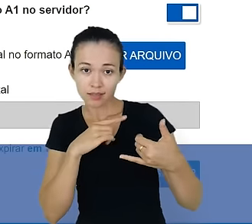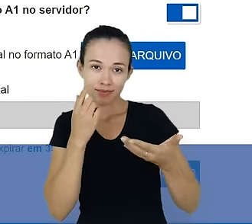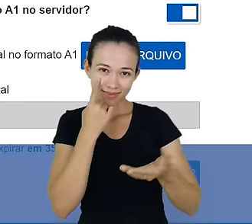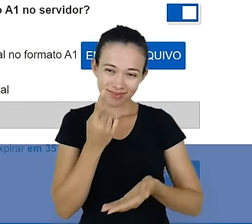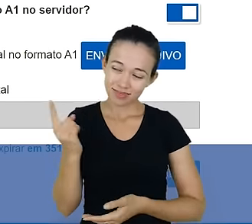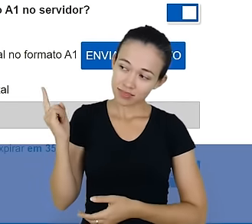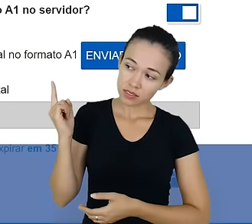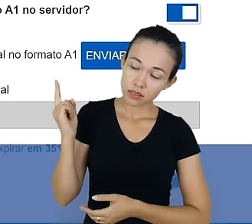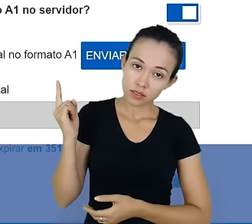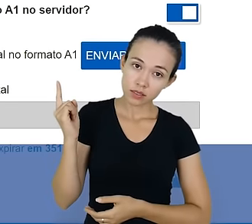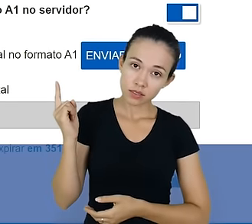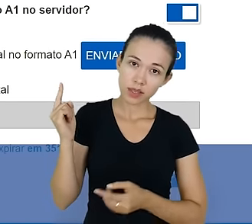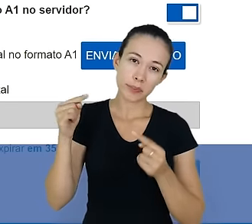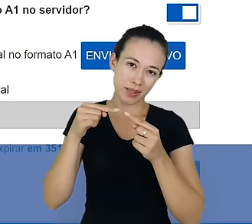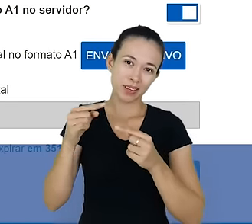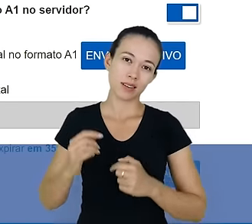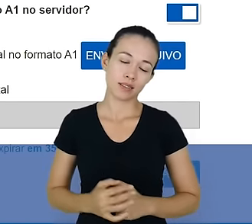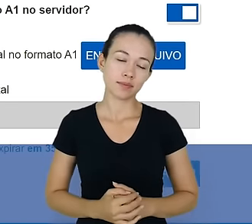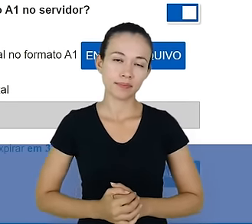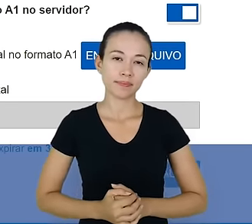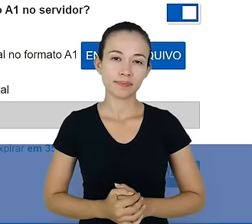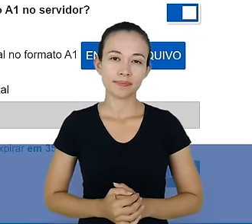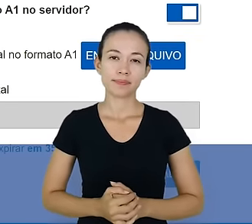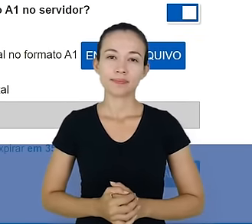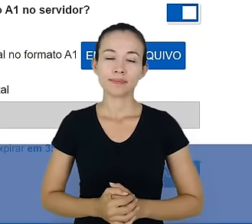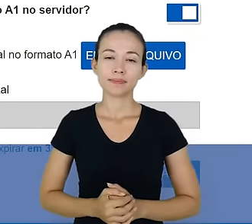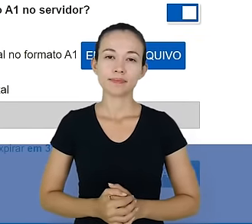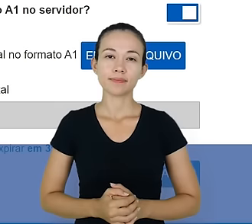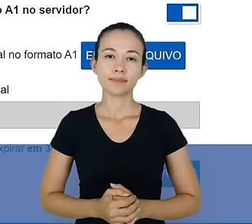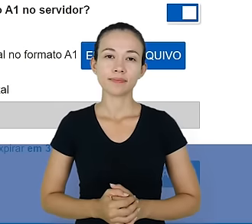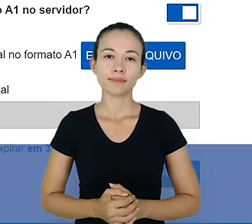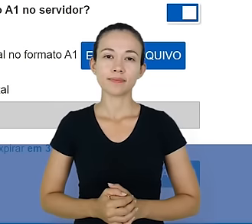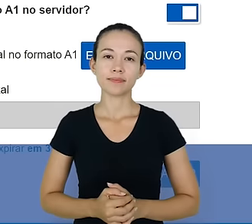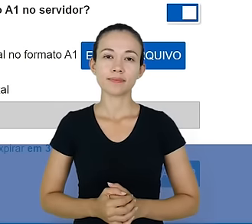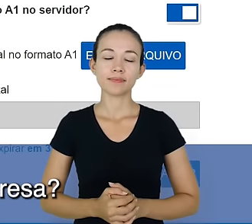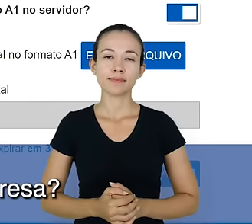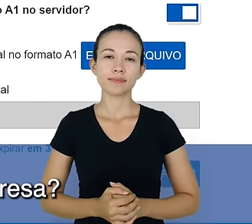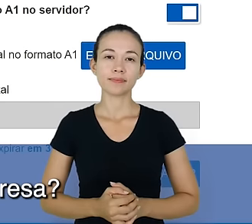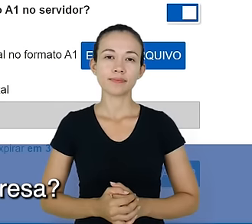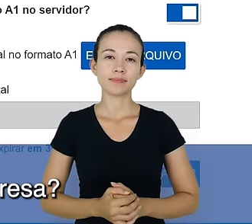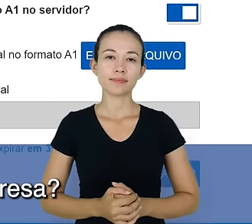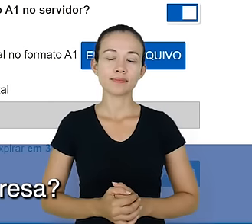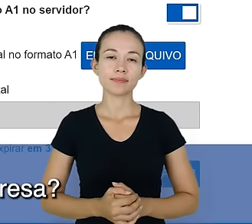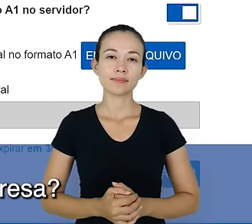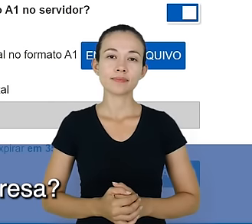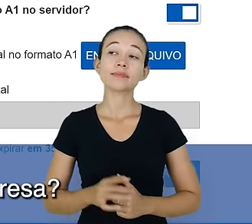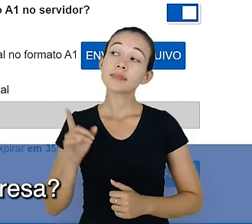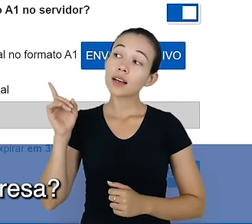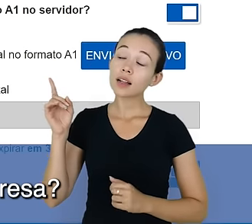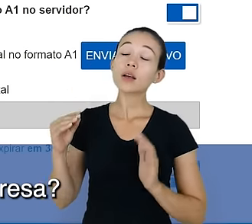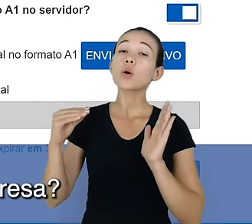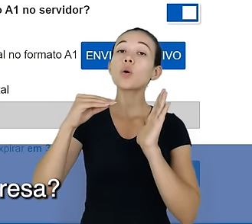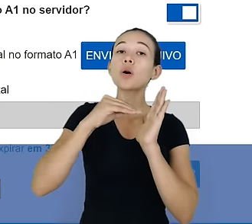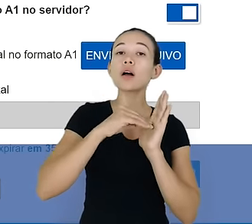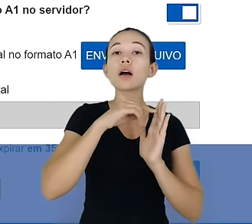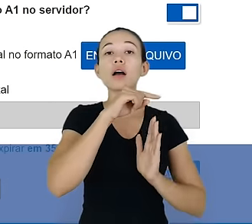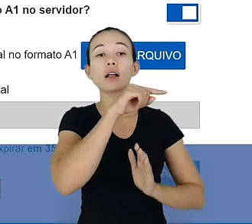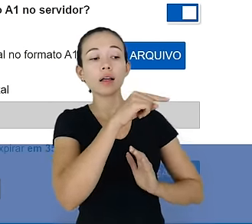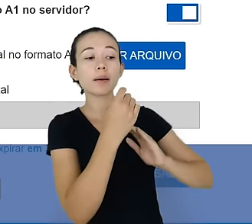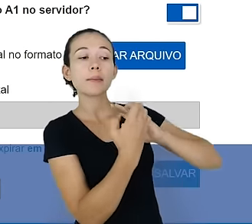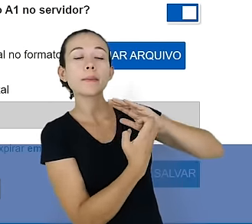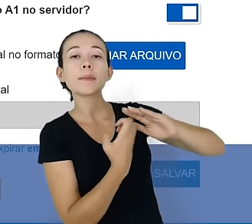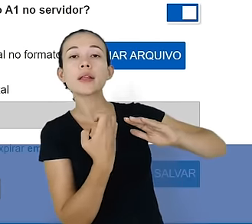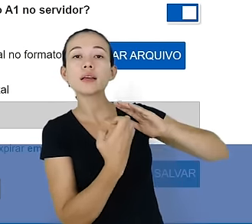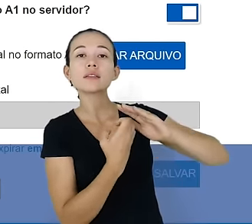Então nesse momento Aqui é onde a gente faz a a o apontamento Qual é o regime da empresa regime